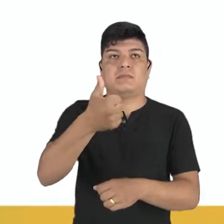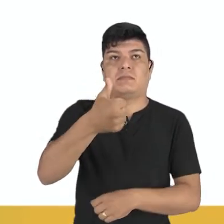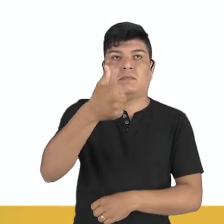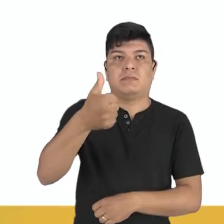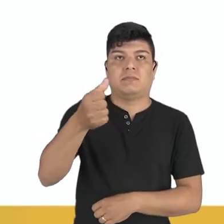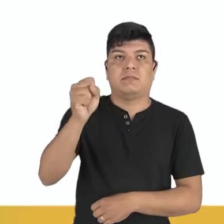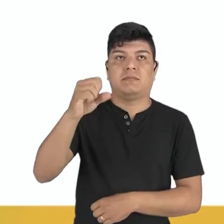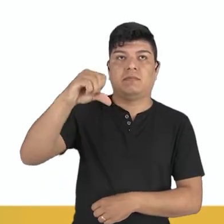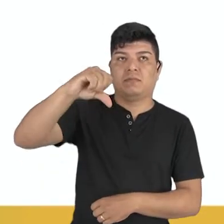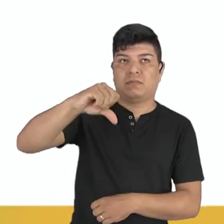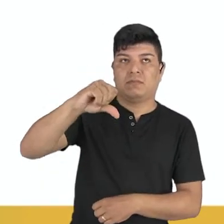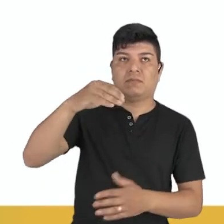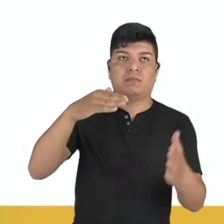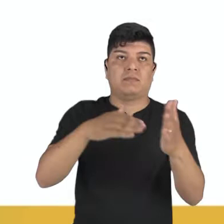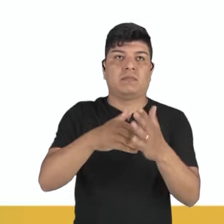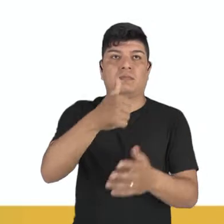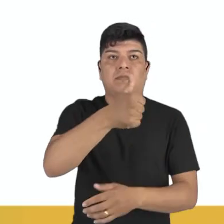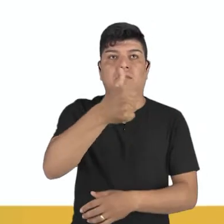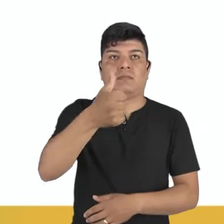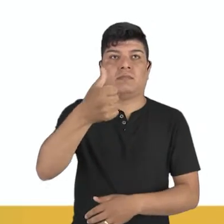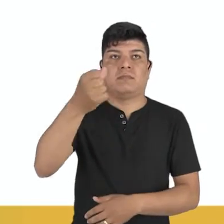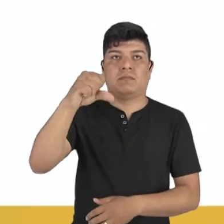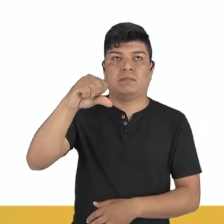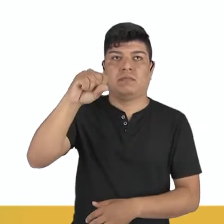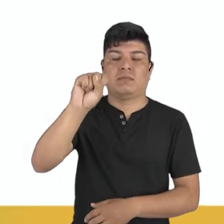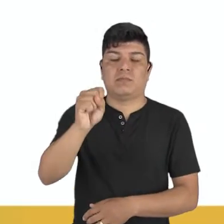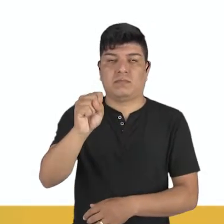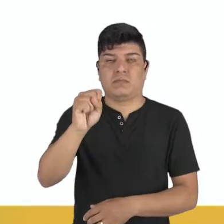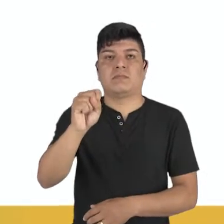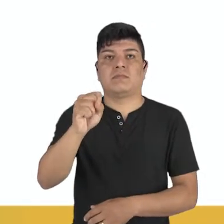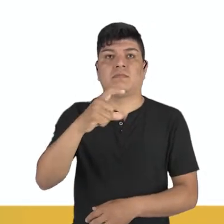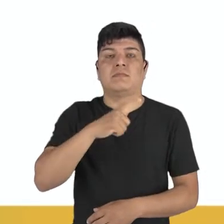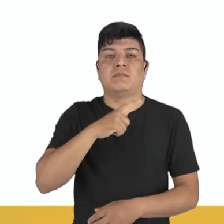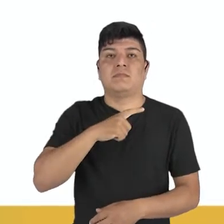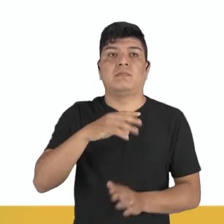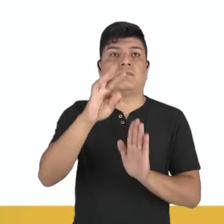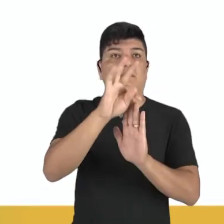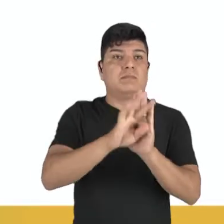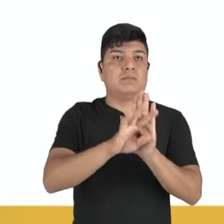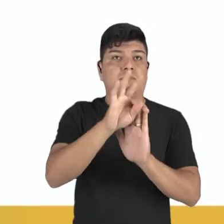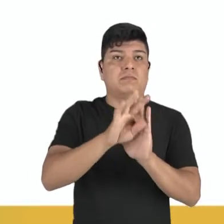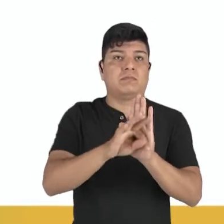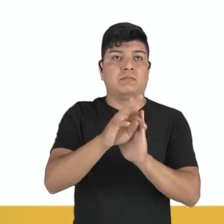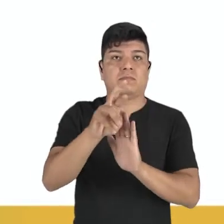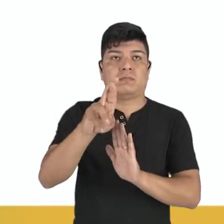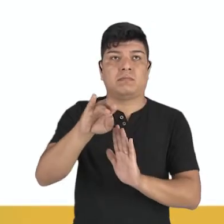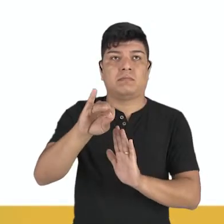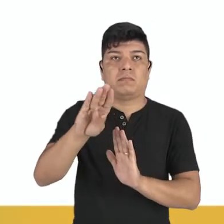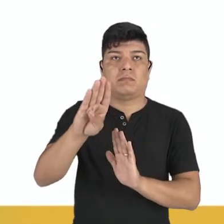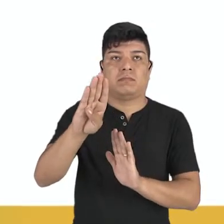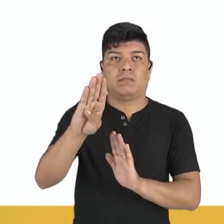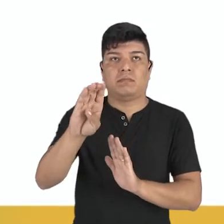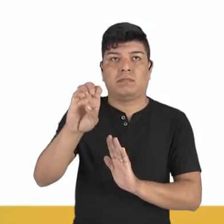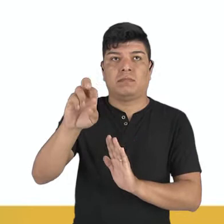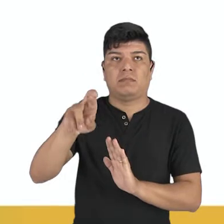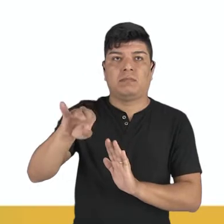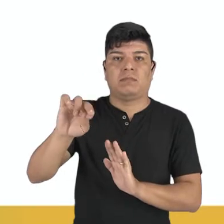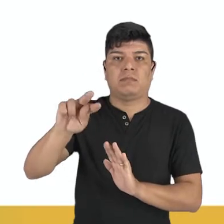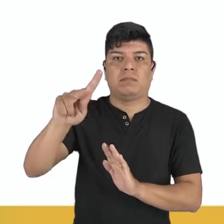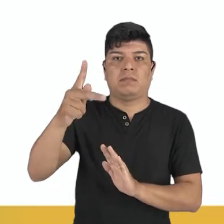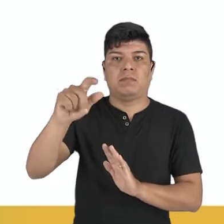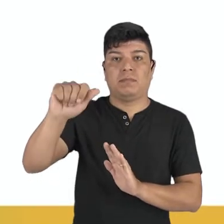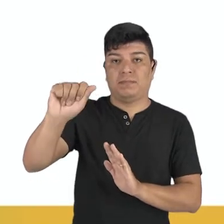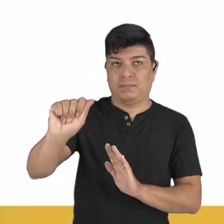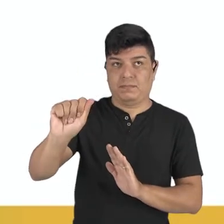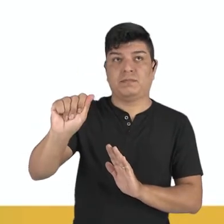1198 em Portugal nós temos o texto a Ribeirinha de Paio Soares qual era o gênero aí As